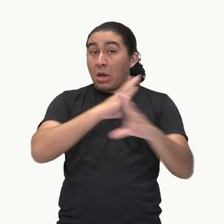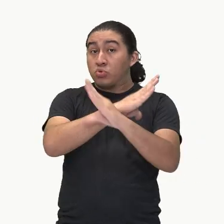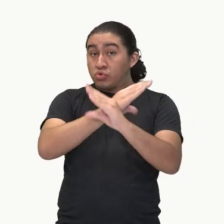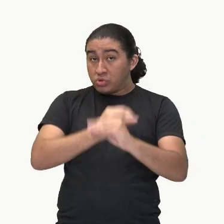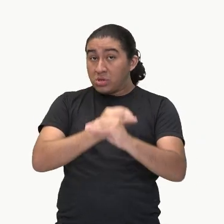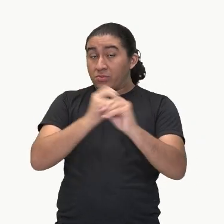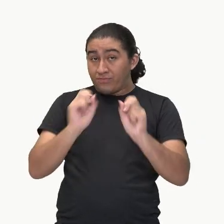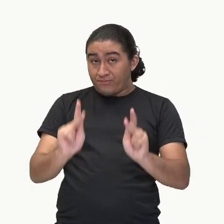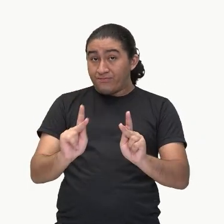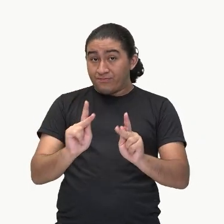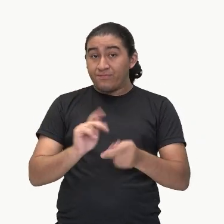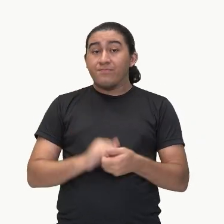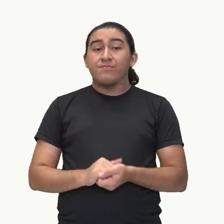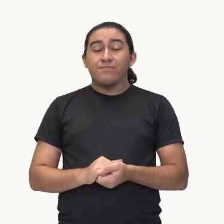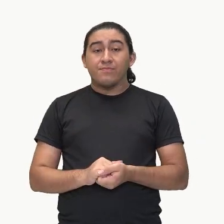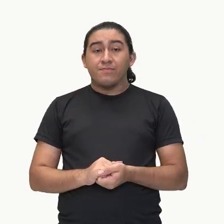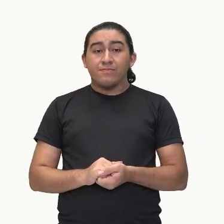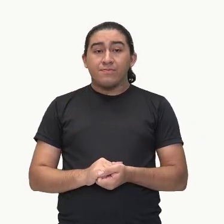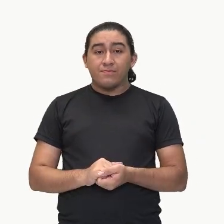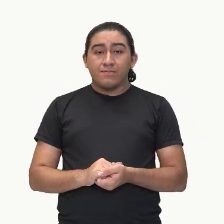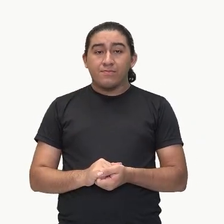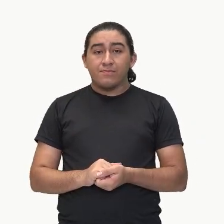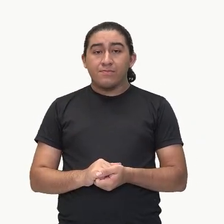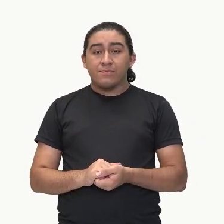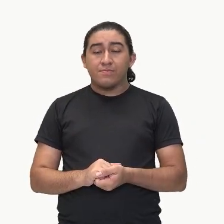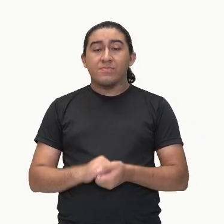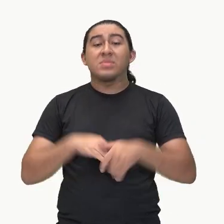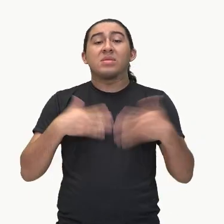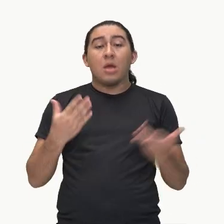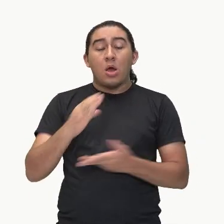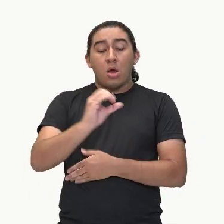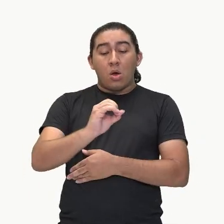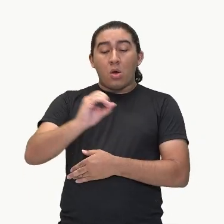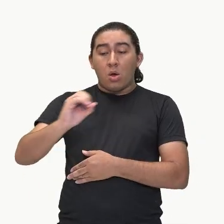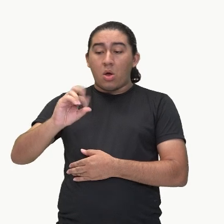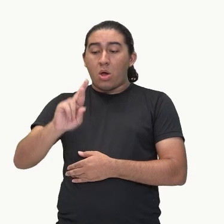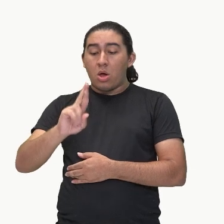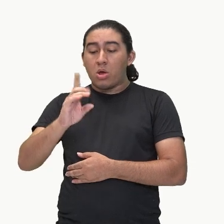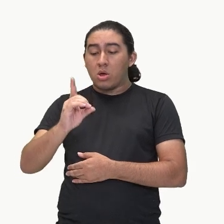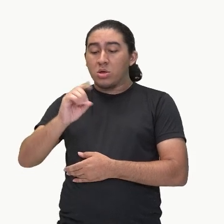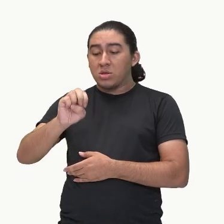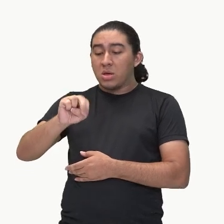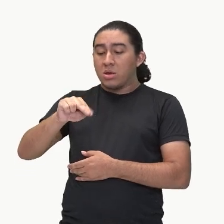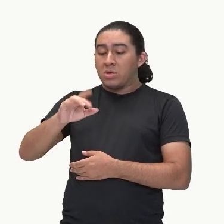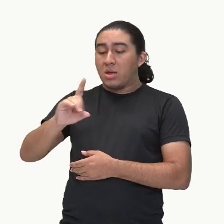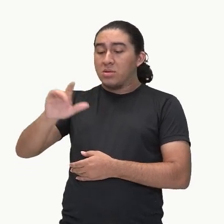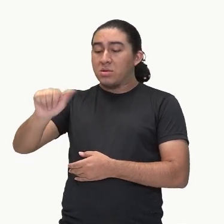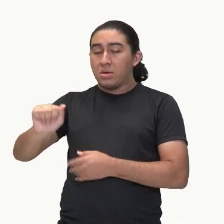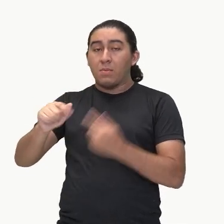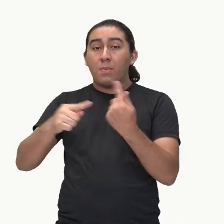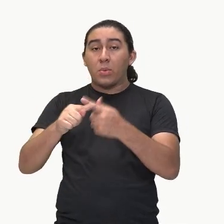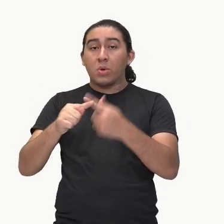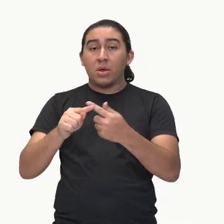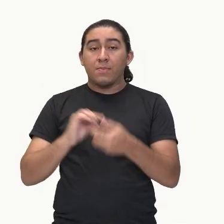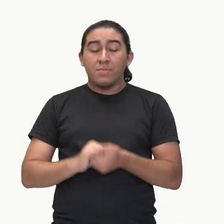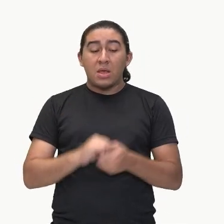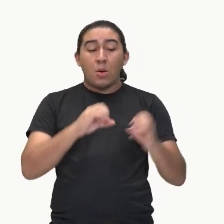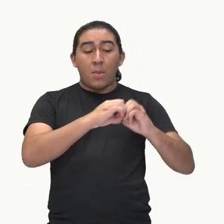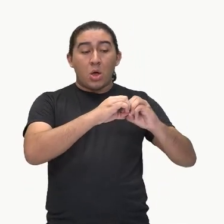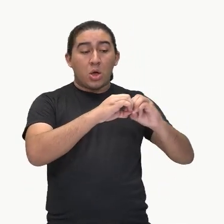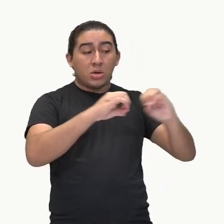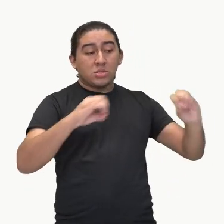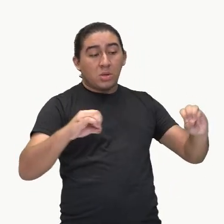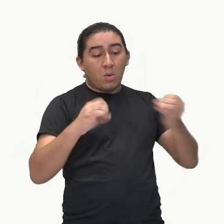Continuamos, então. Eu chamo de coordenada por quê? Porque é uma oração independente,